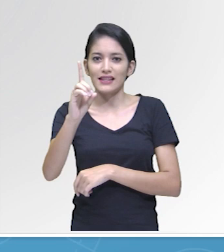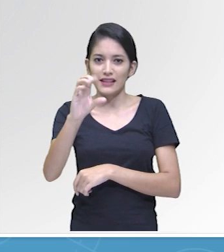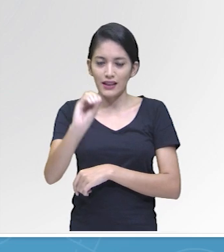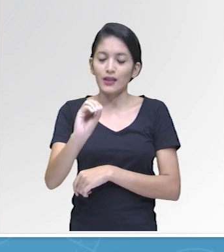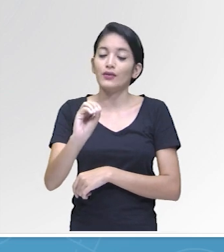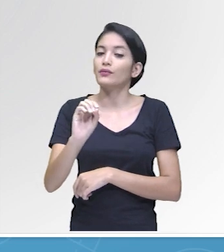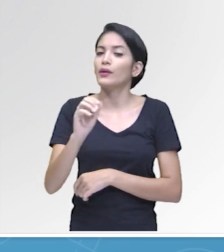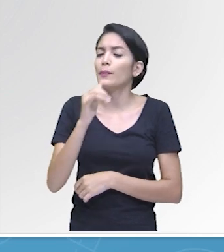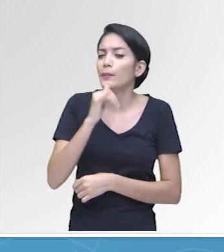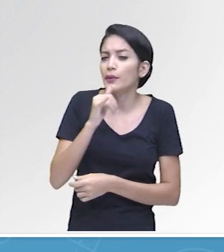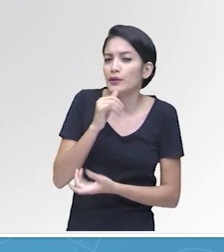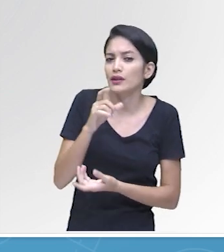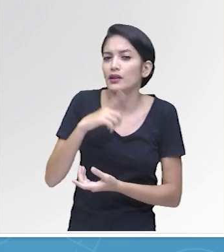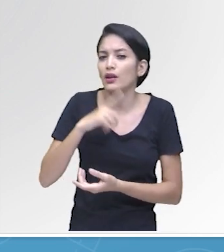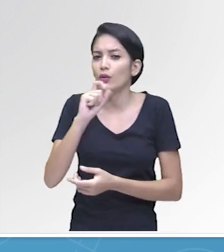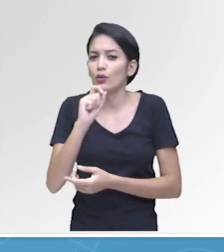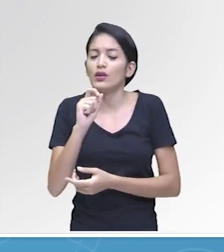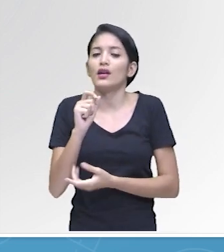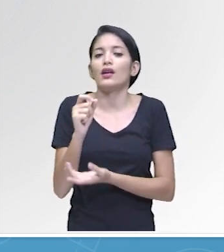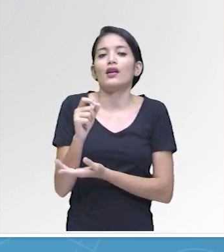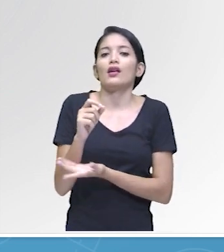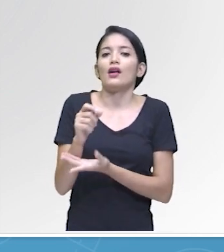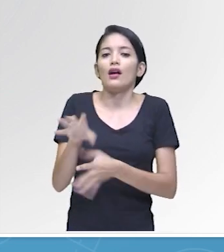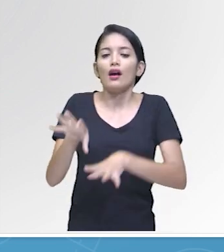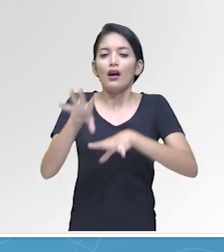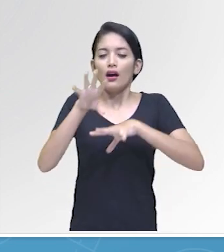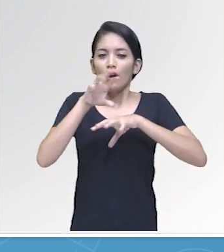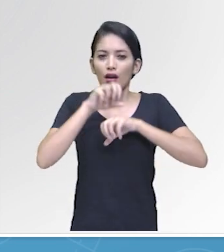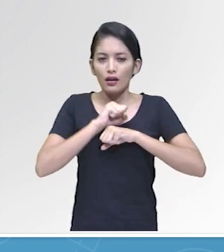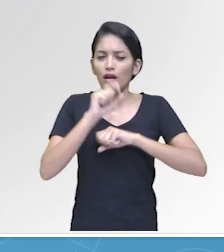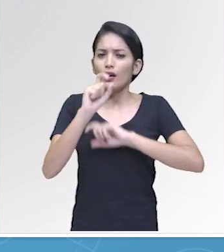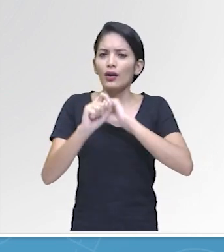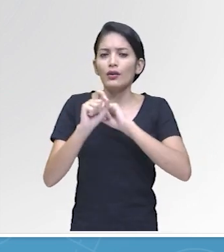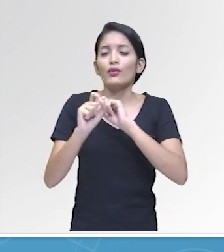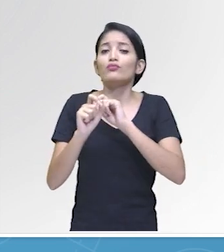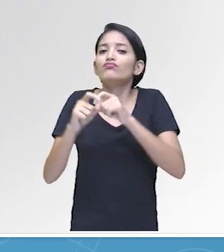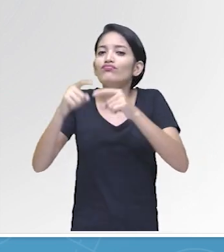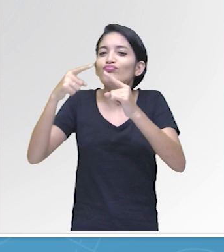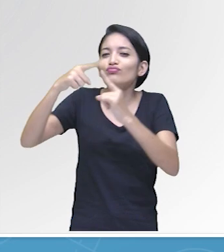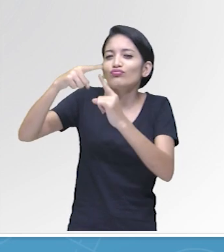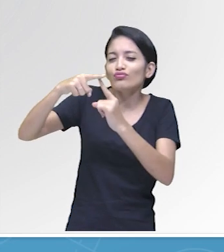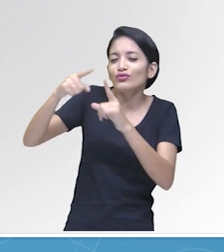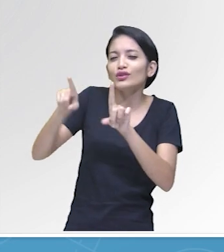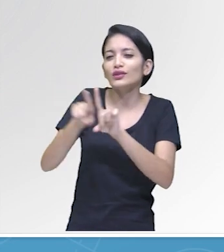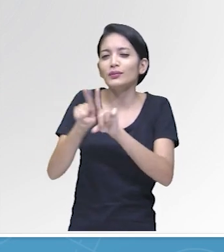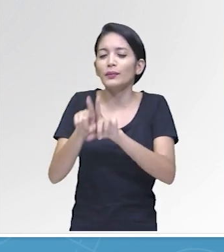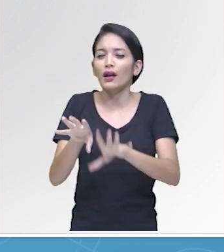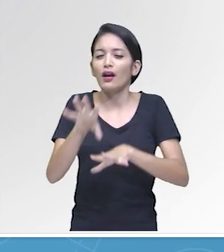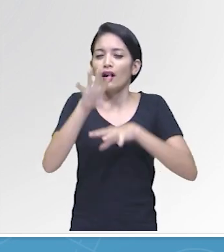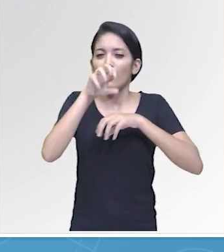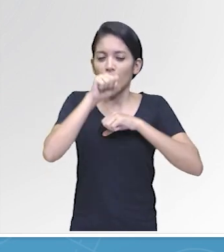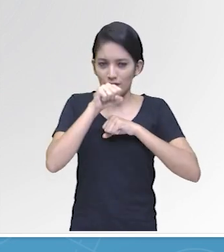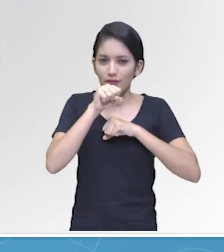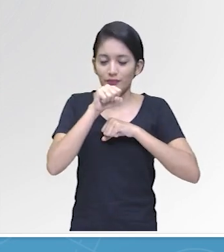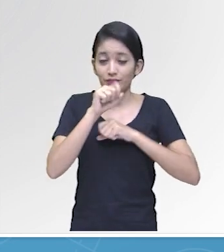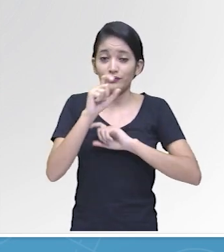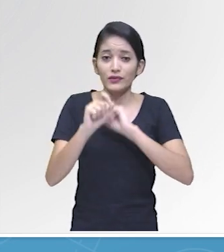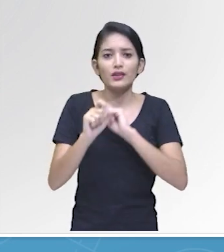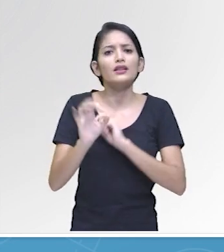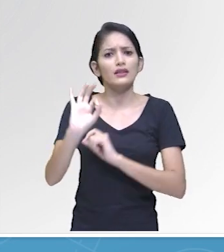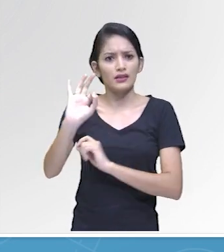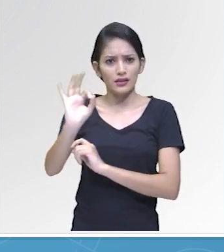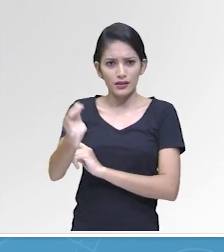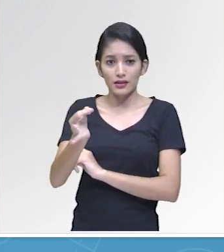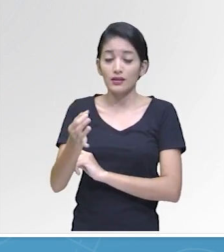tenho epitélio respiratório. O epitélio é um tecido. Então, vamos colocar aqui, ó. Você acertou se